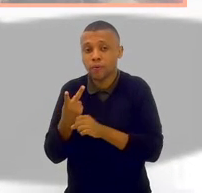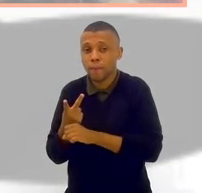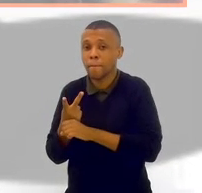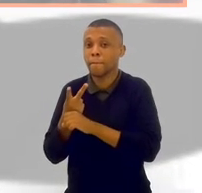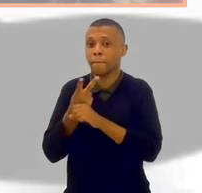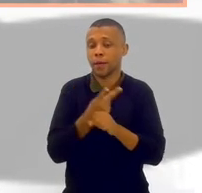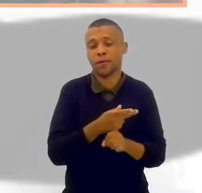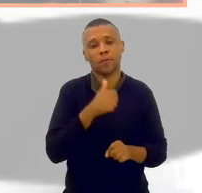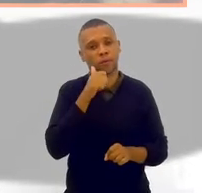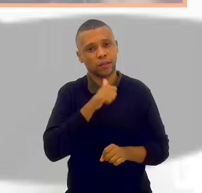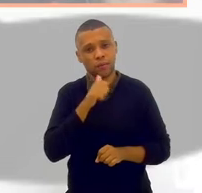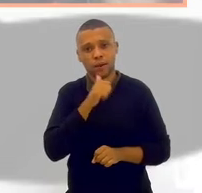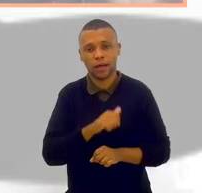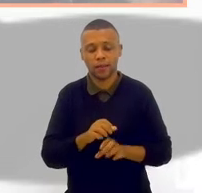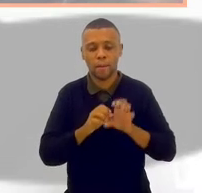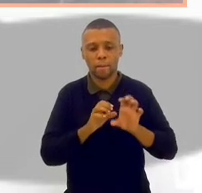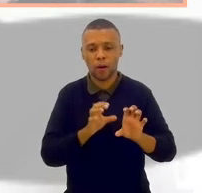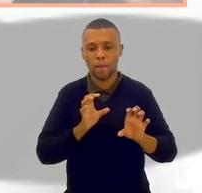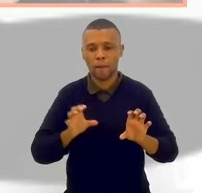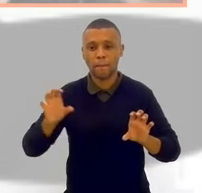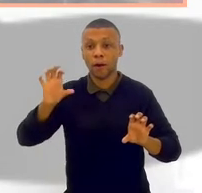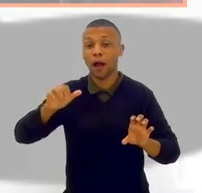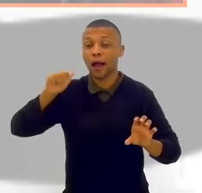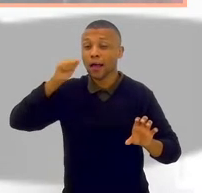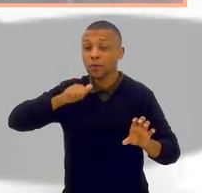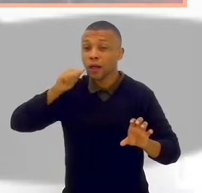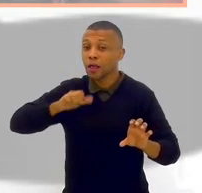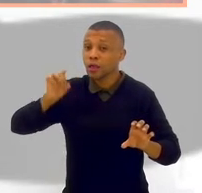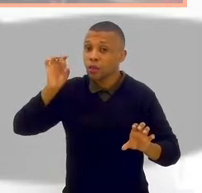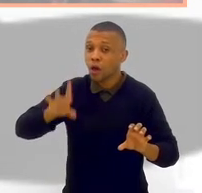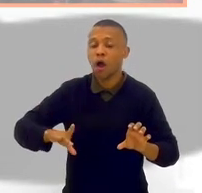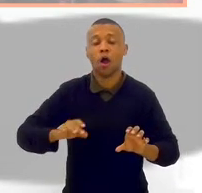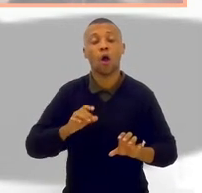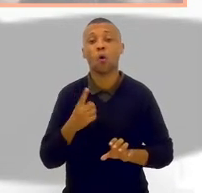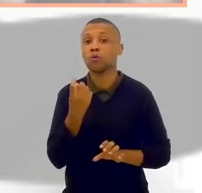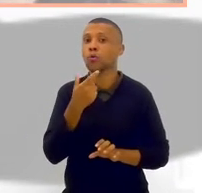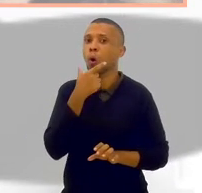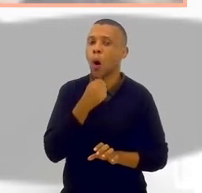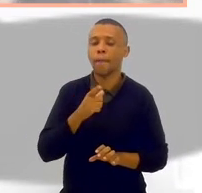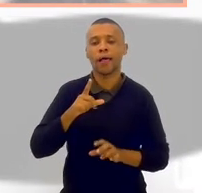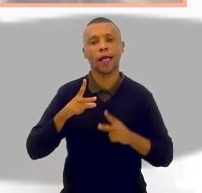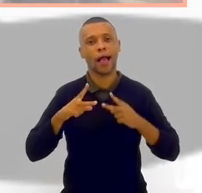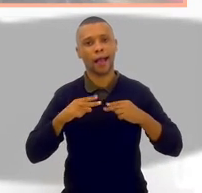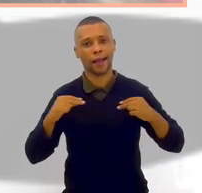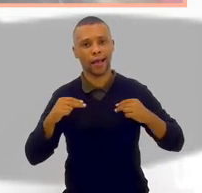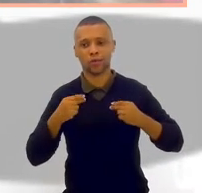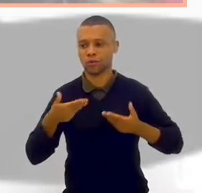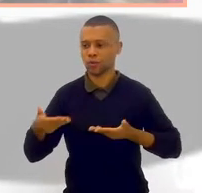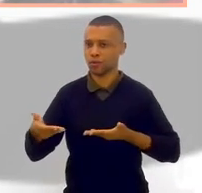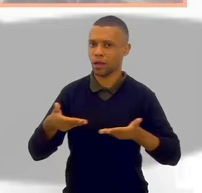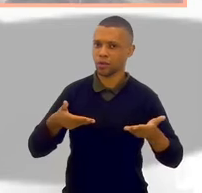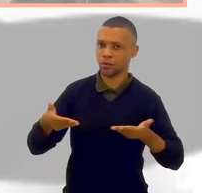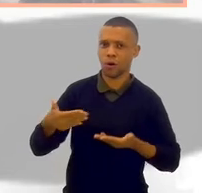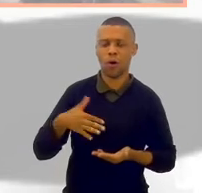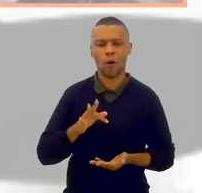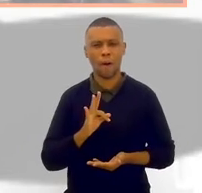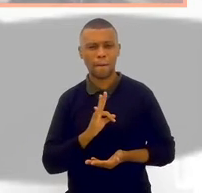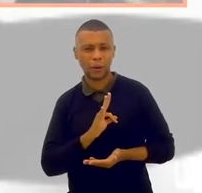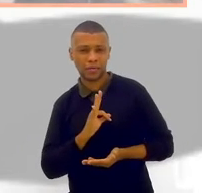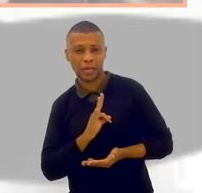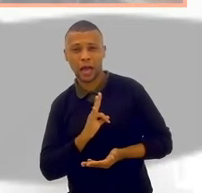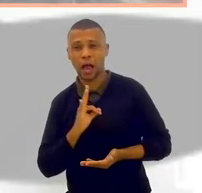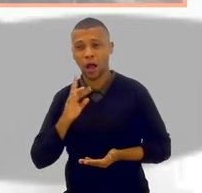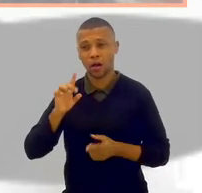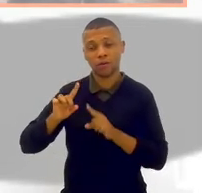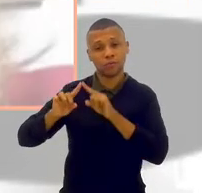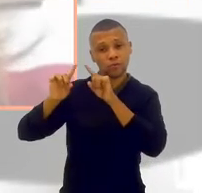regiões. Olha. E só mulheres. Os únicos homens que estavam lá era garçom, algum dono de buffet, um policial, alguma